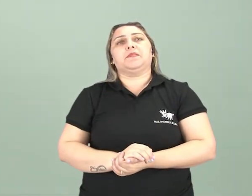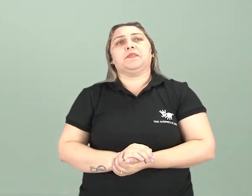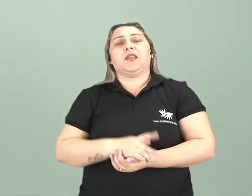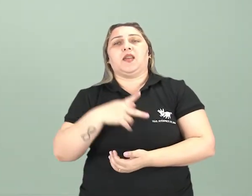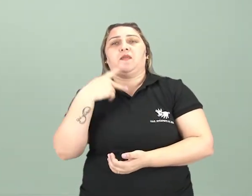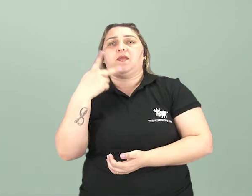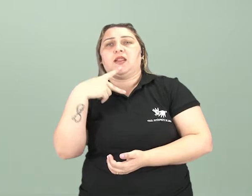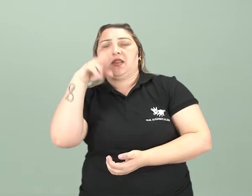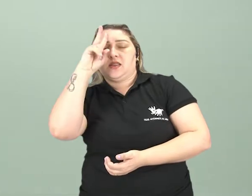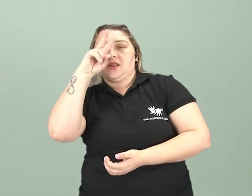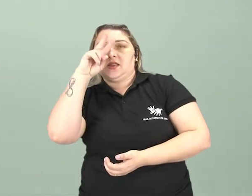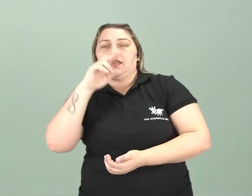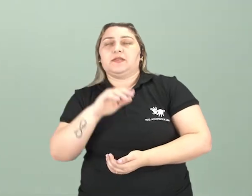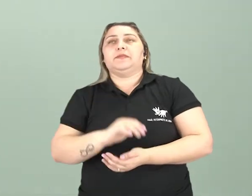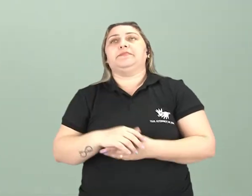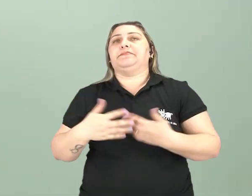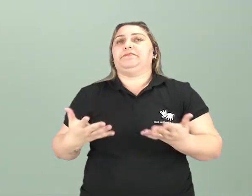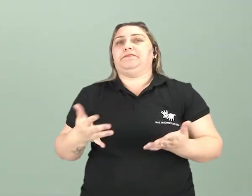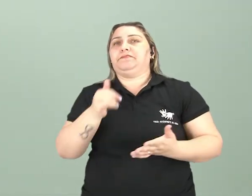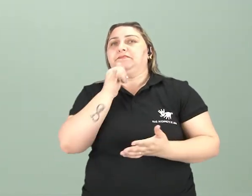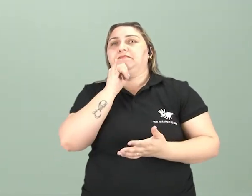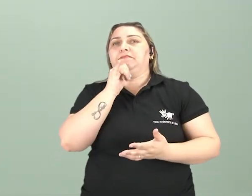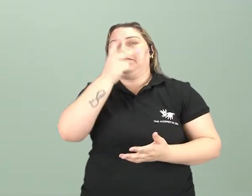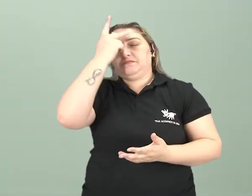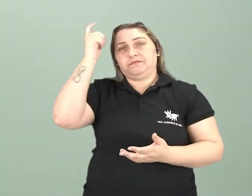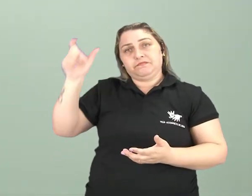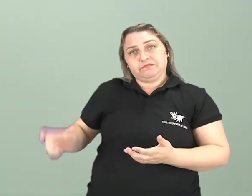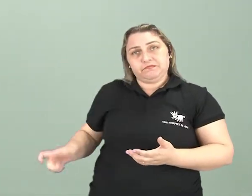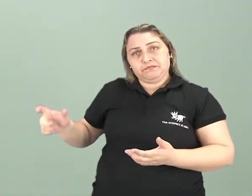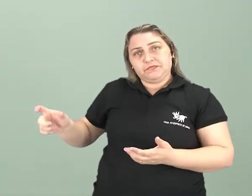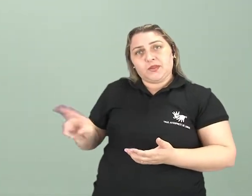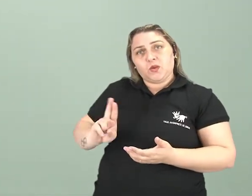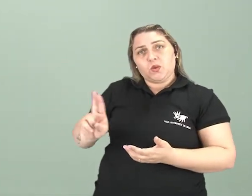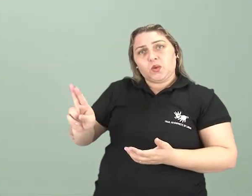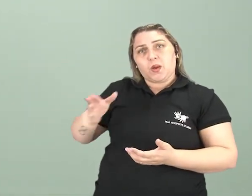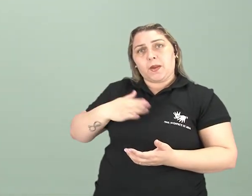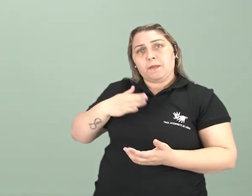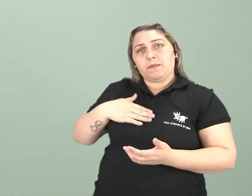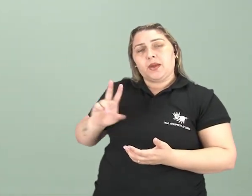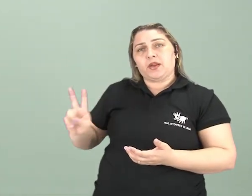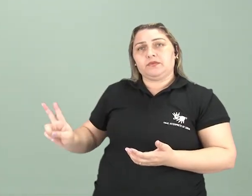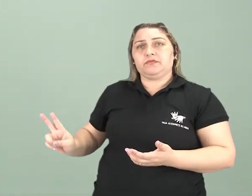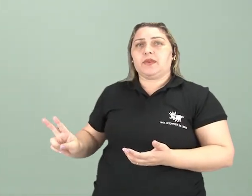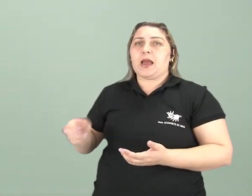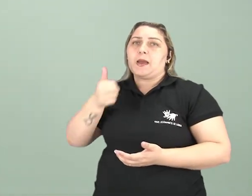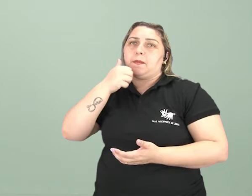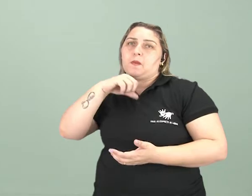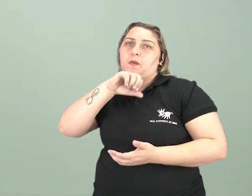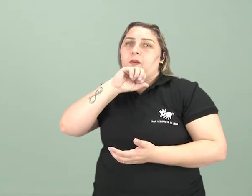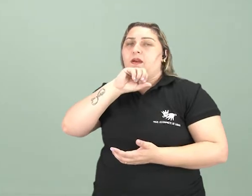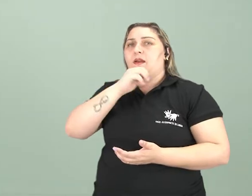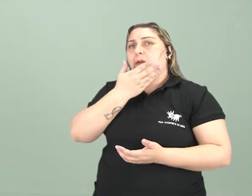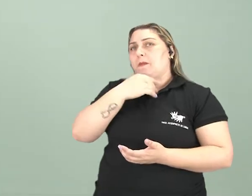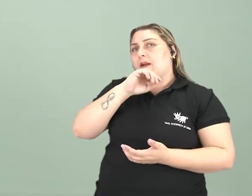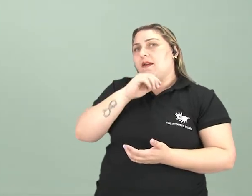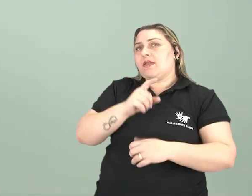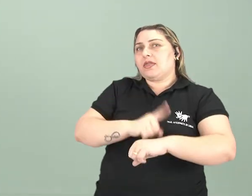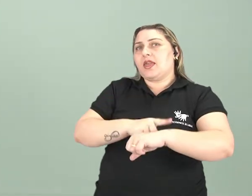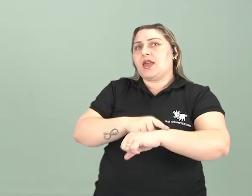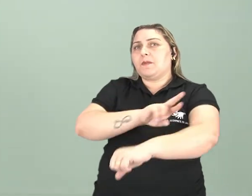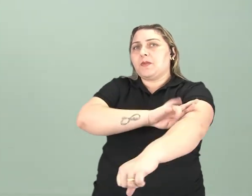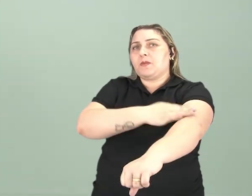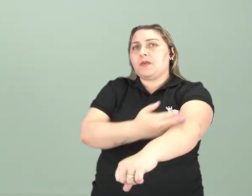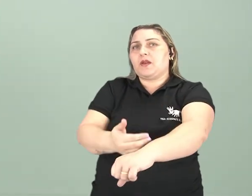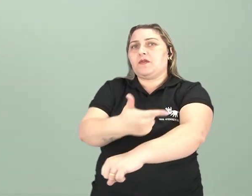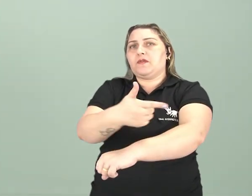história. Não, por exemplo, eu vou falar de uma história, eu coloco lá personagem, aí descrevo